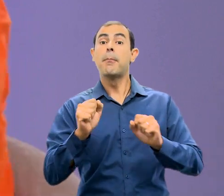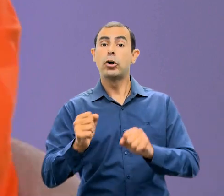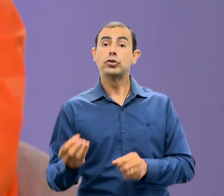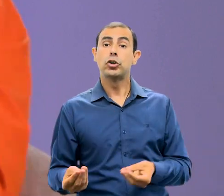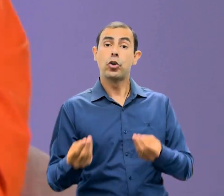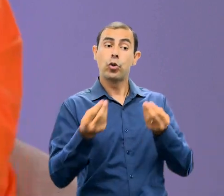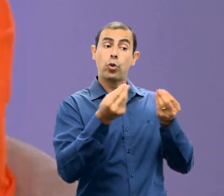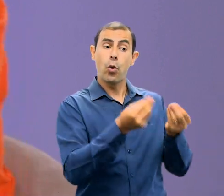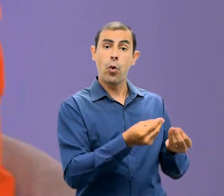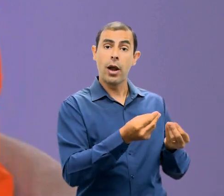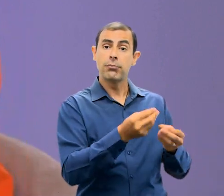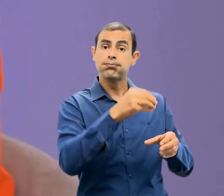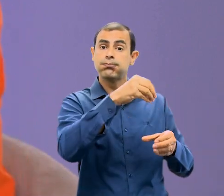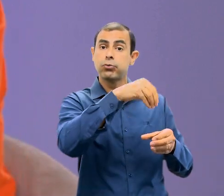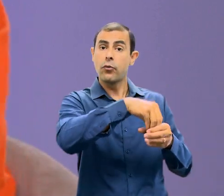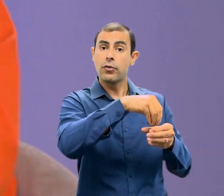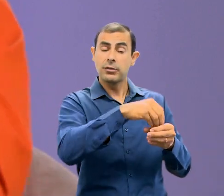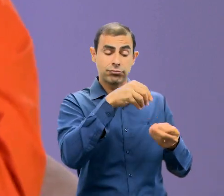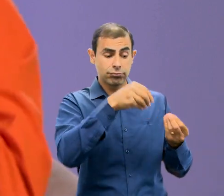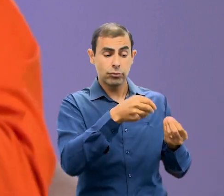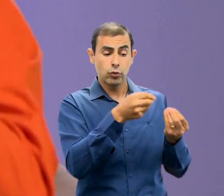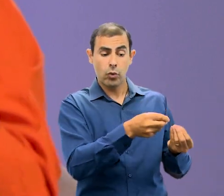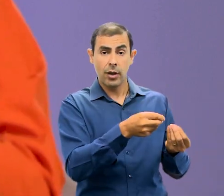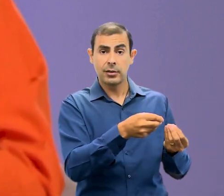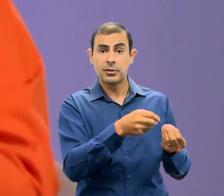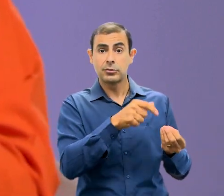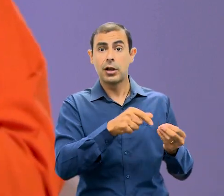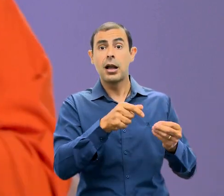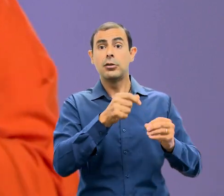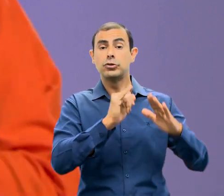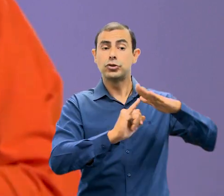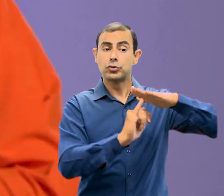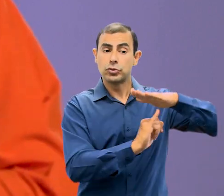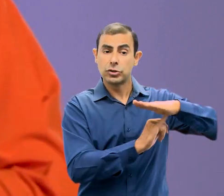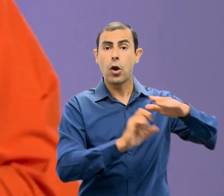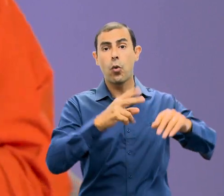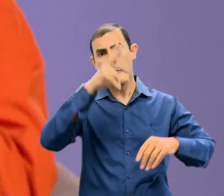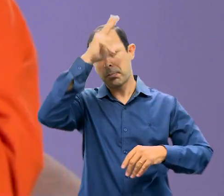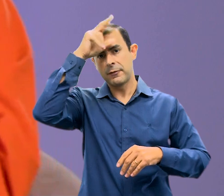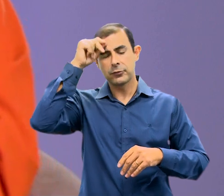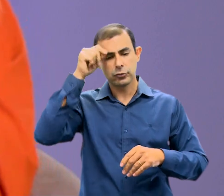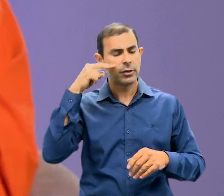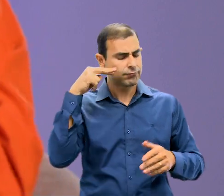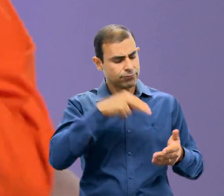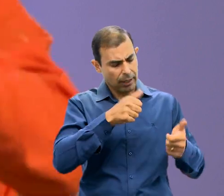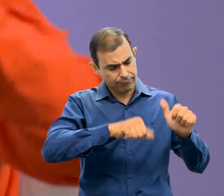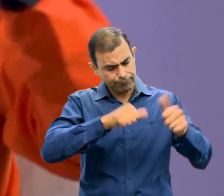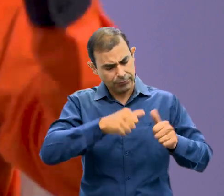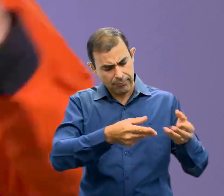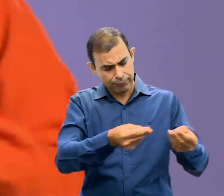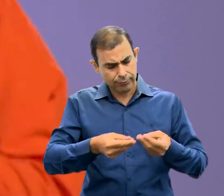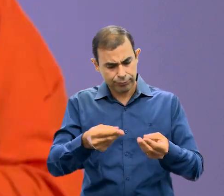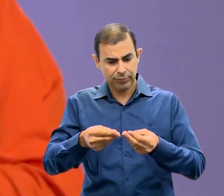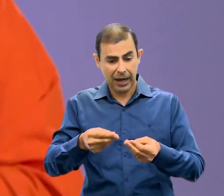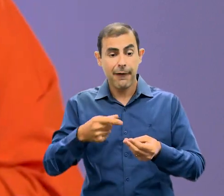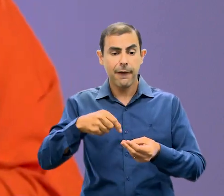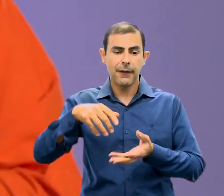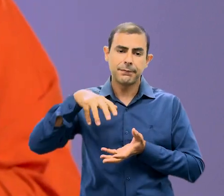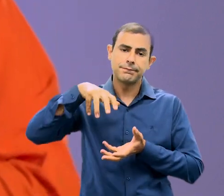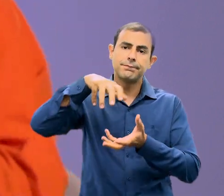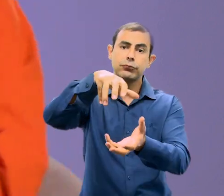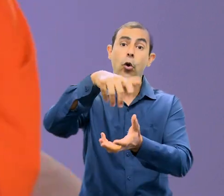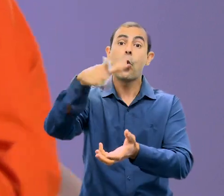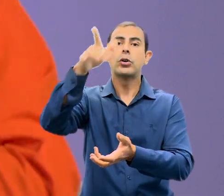para uma instituição ou para a própria prefeitura, que vai triar, vai separar esse material e vai passar esse material sob a forma de doação para